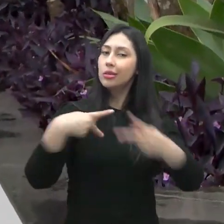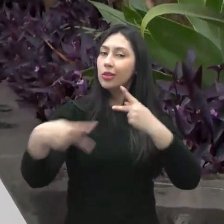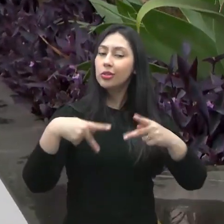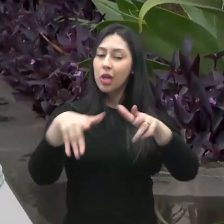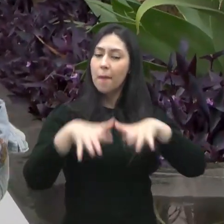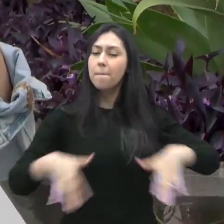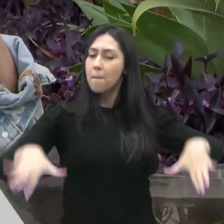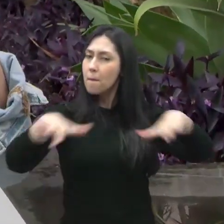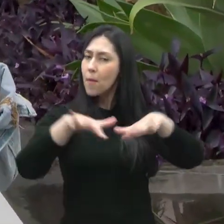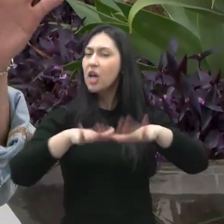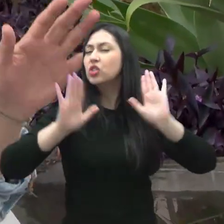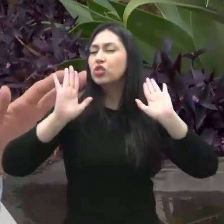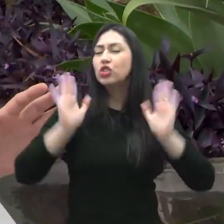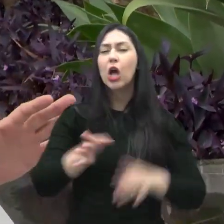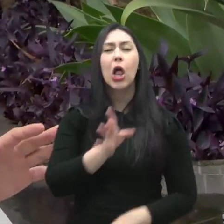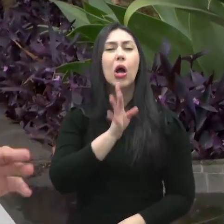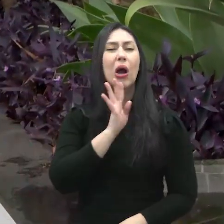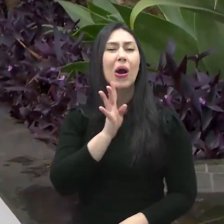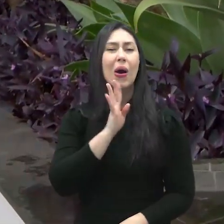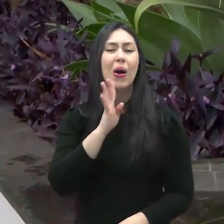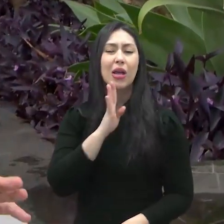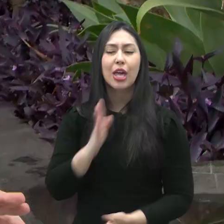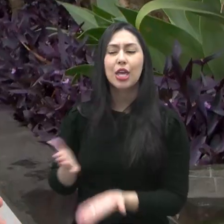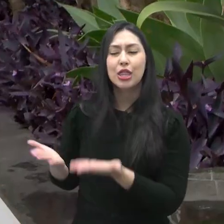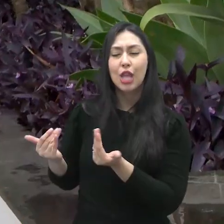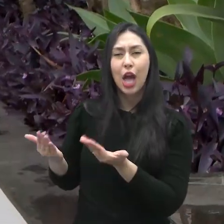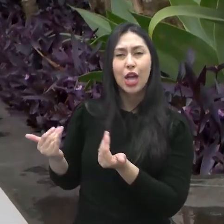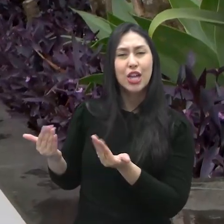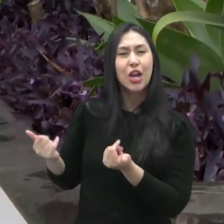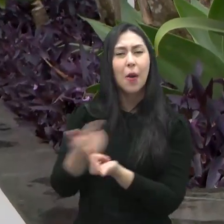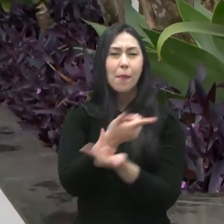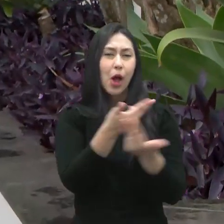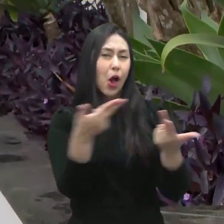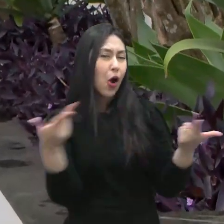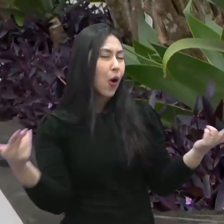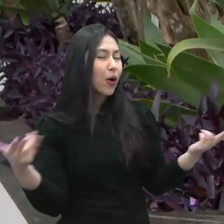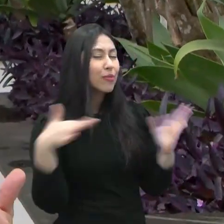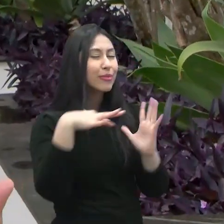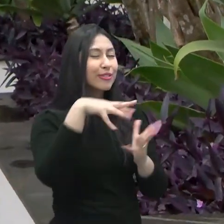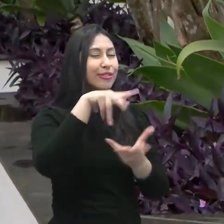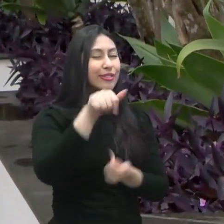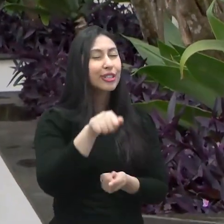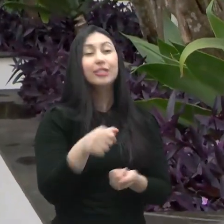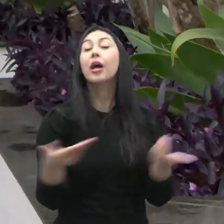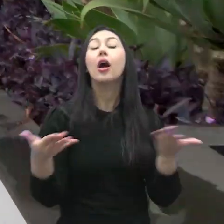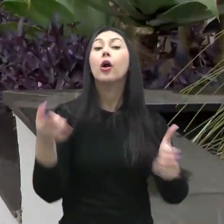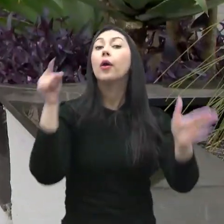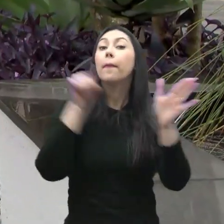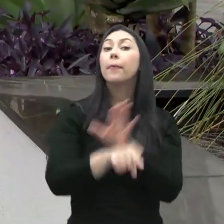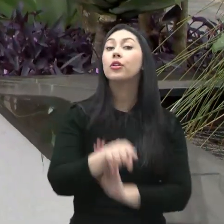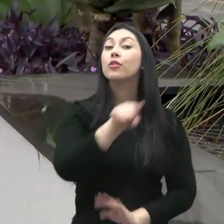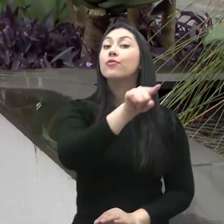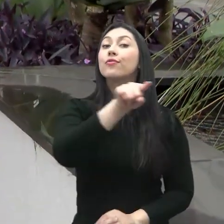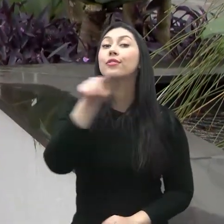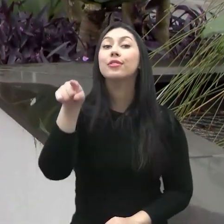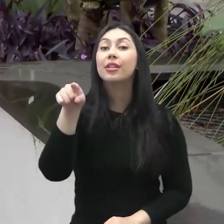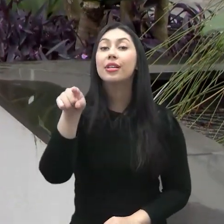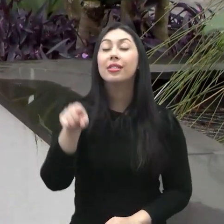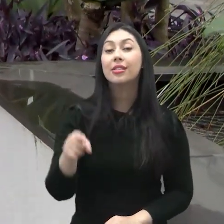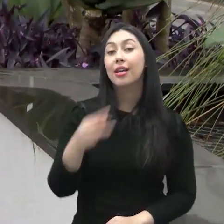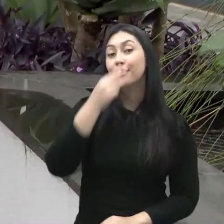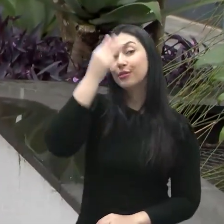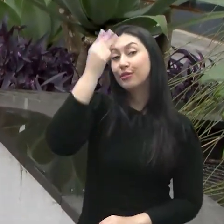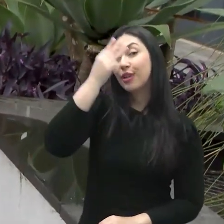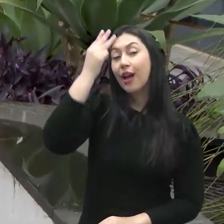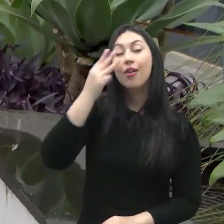daqui de São José dos Campos é super à frente do tempo. Tá todo mundo já de acordo com as tendências mundiais. Quero saber de vocês agora aí